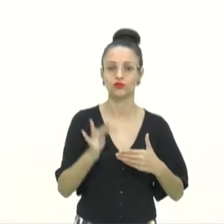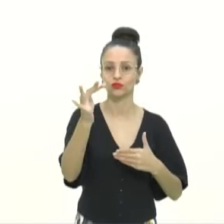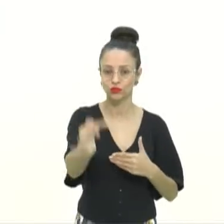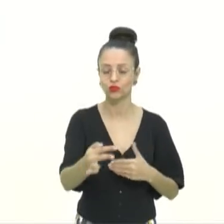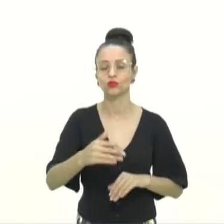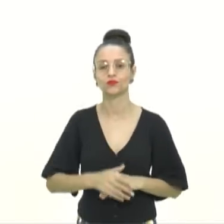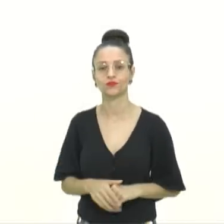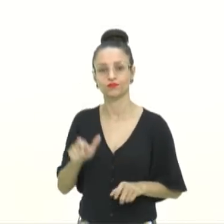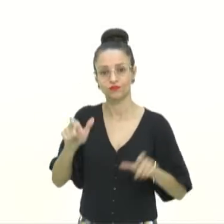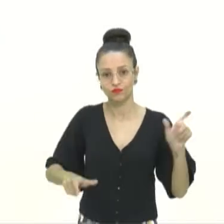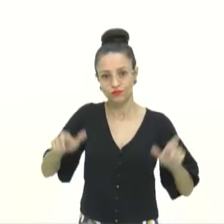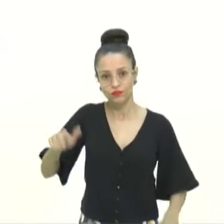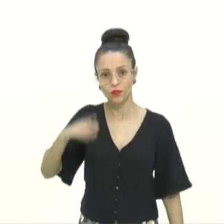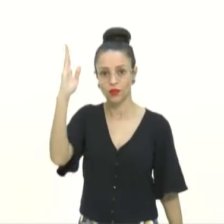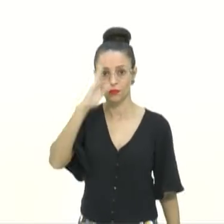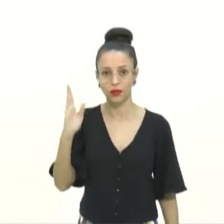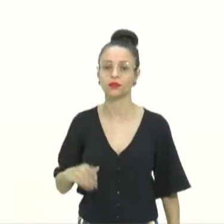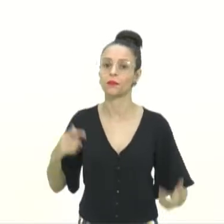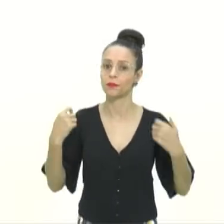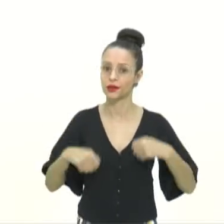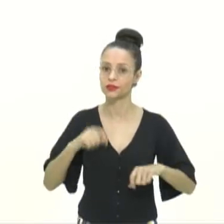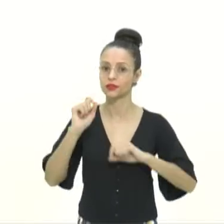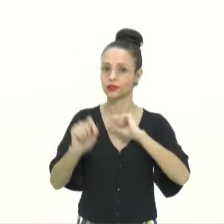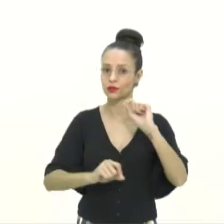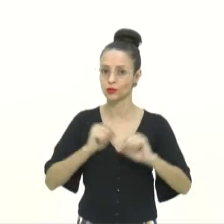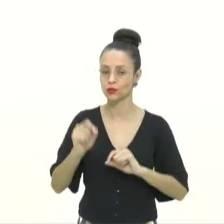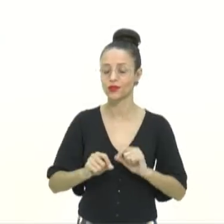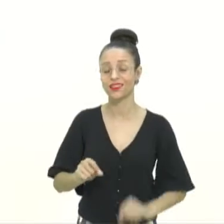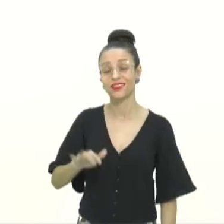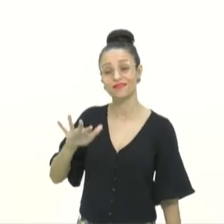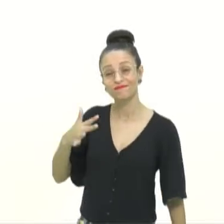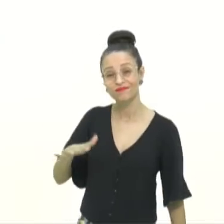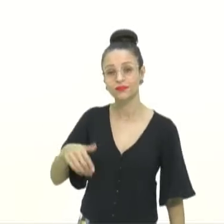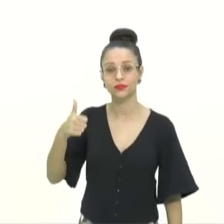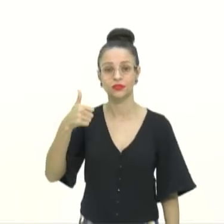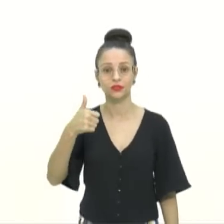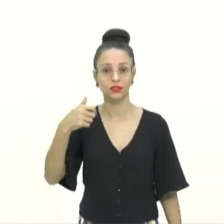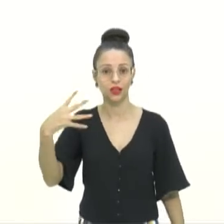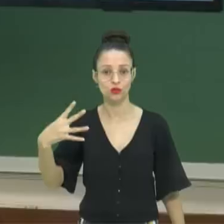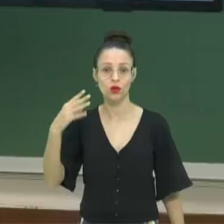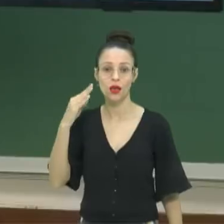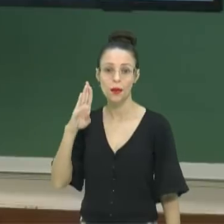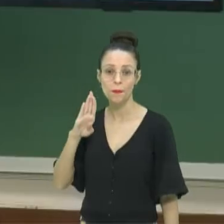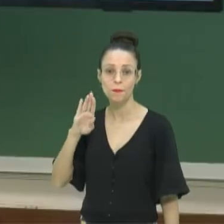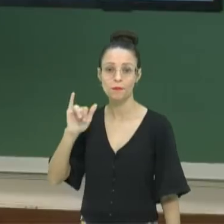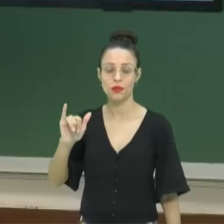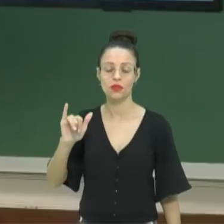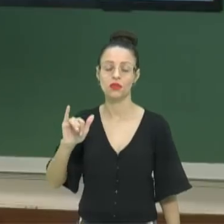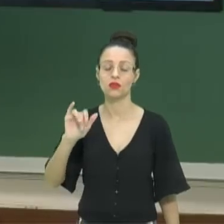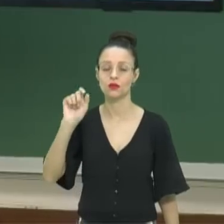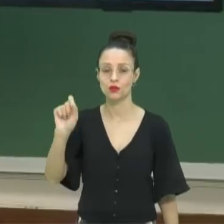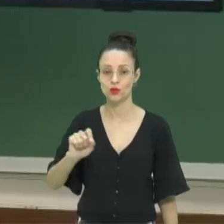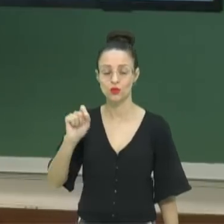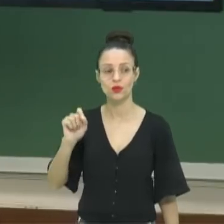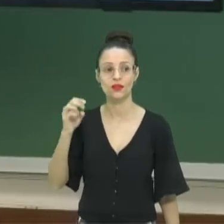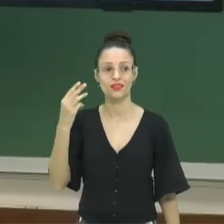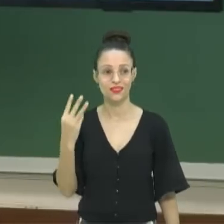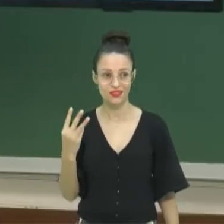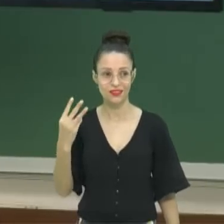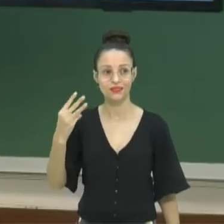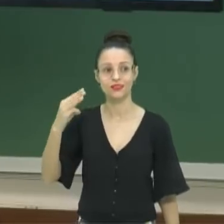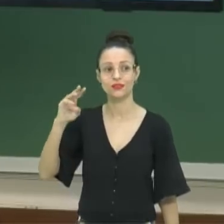os brasileiros devem demandar 14 bilhões e